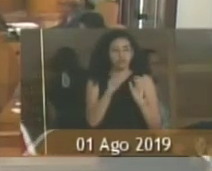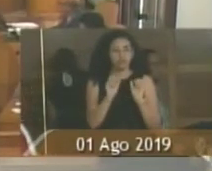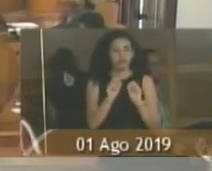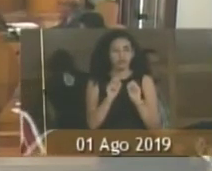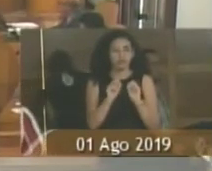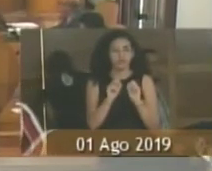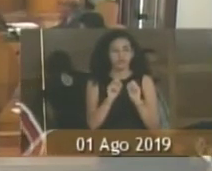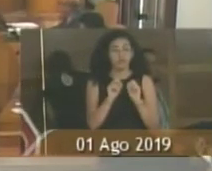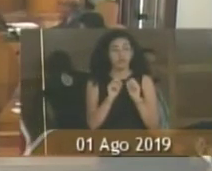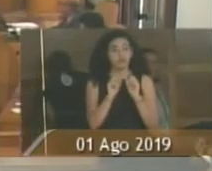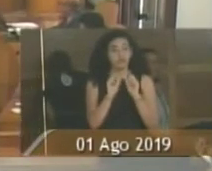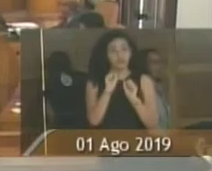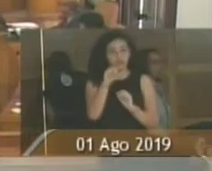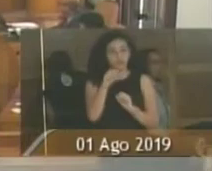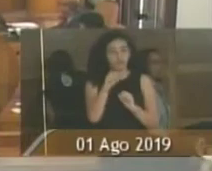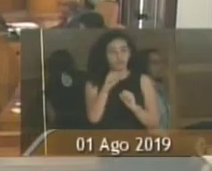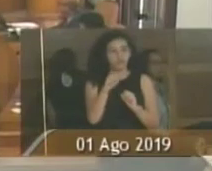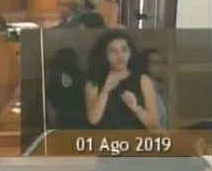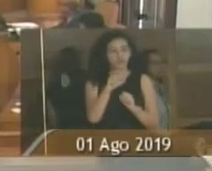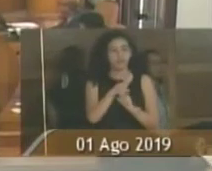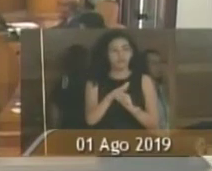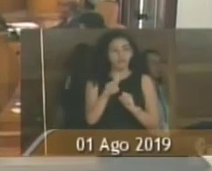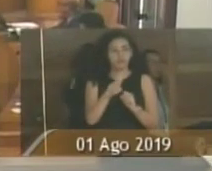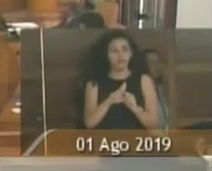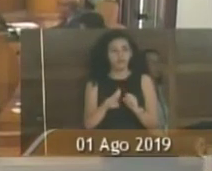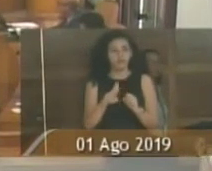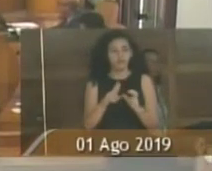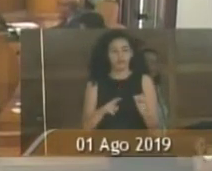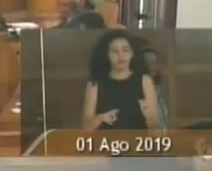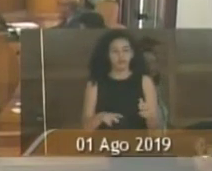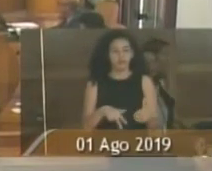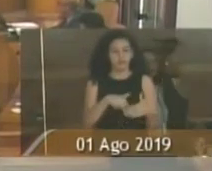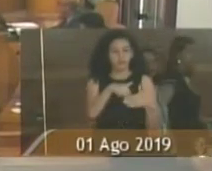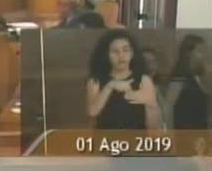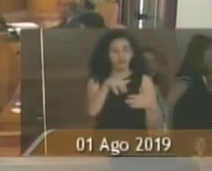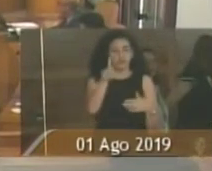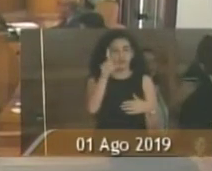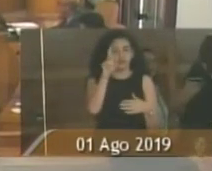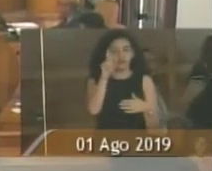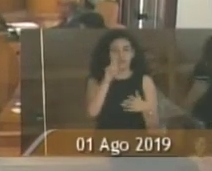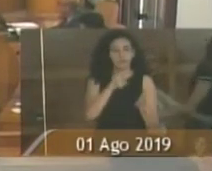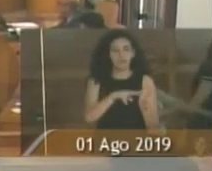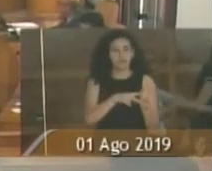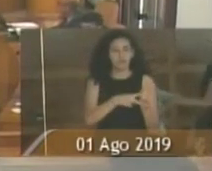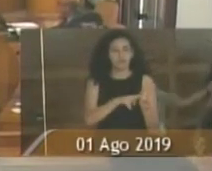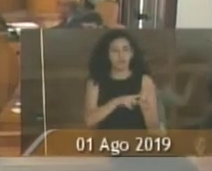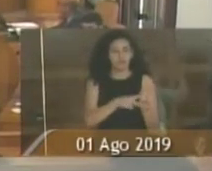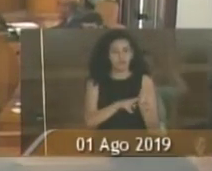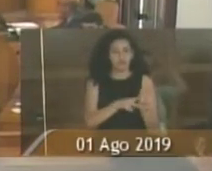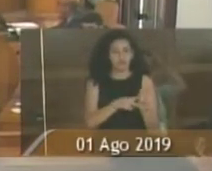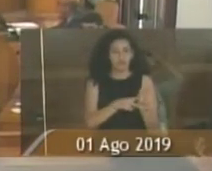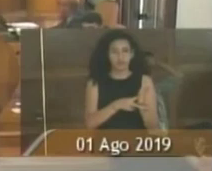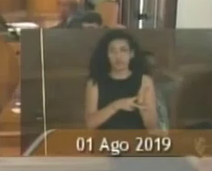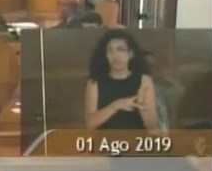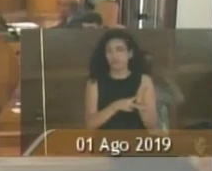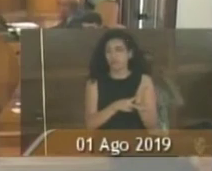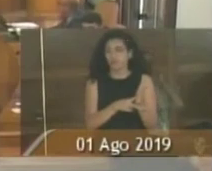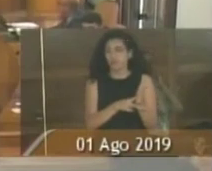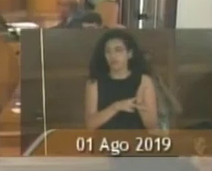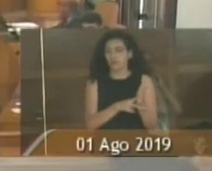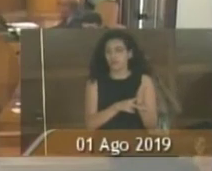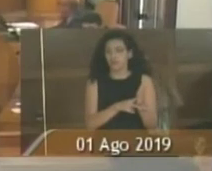casa para o uso da tribuna pelos representantes do sindicato, da Sinspimar,